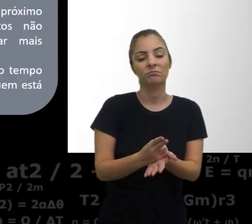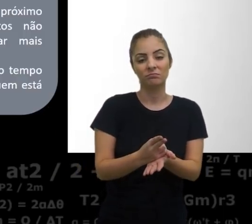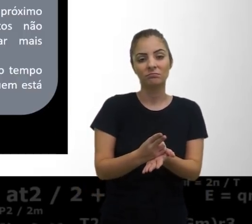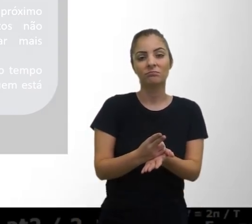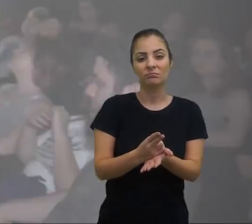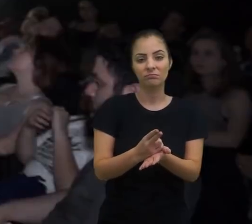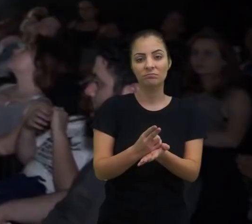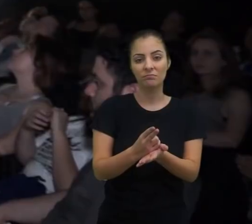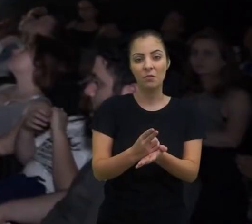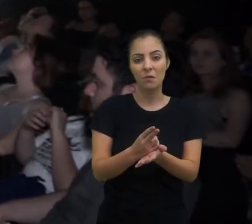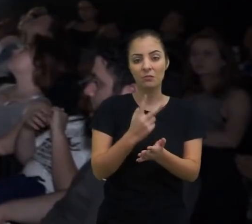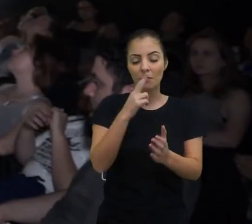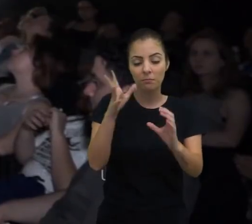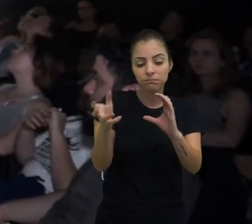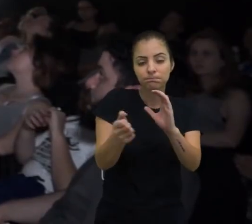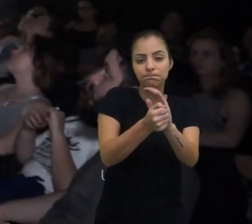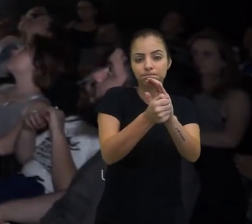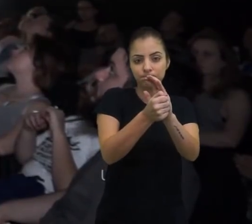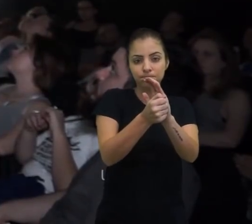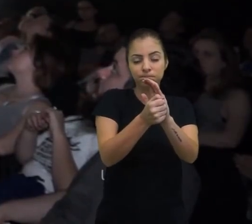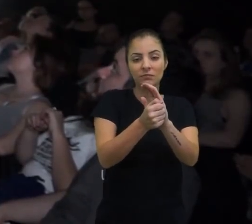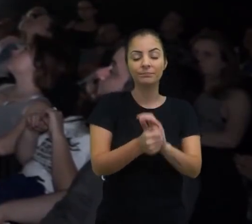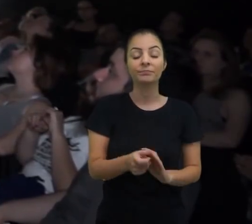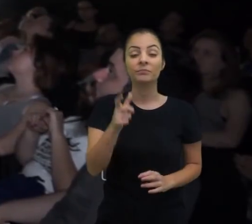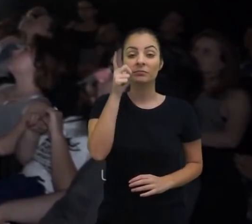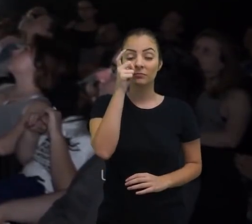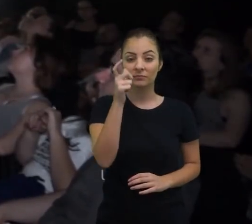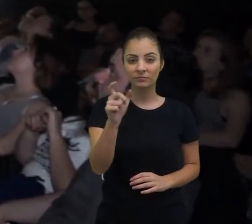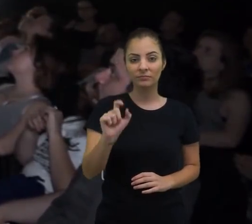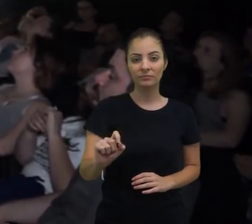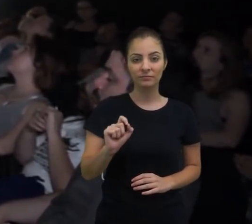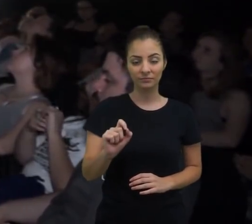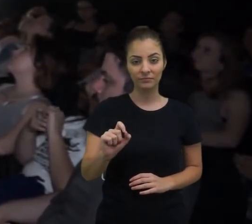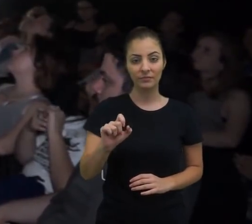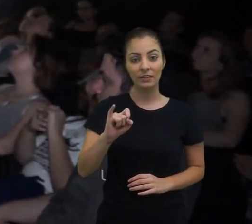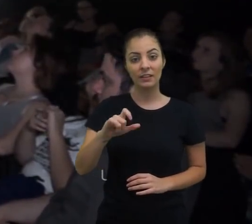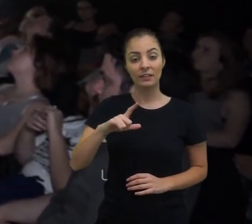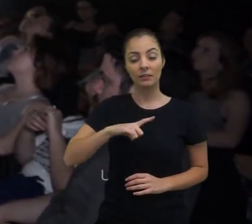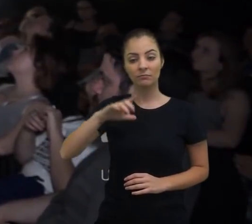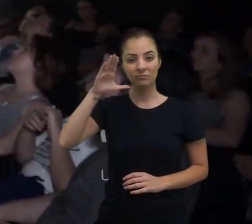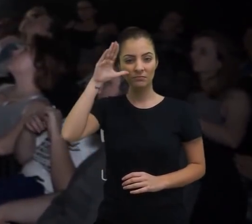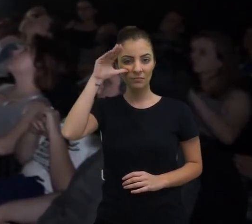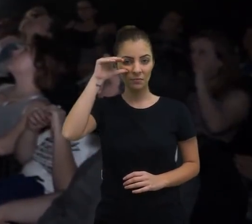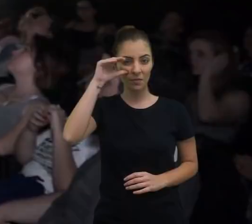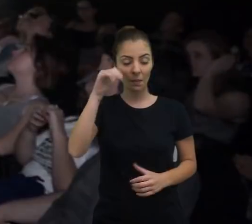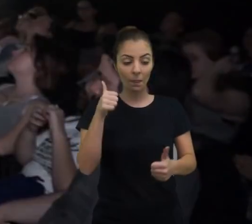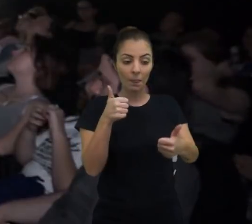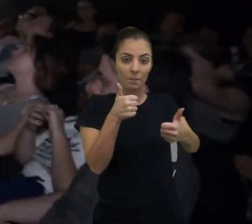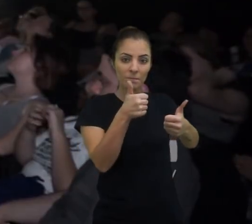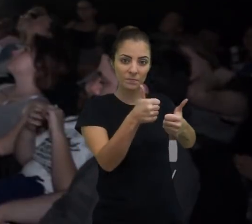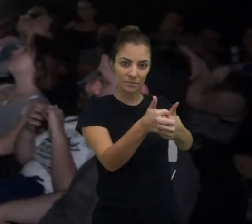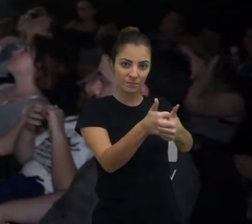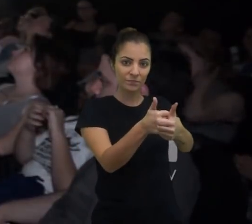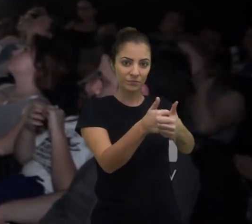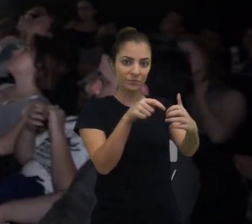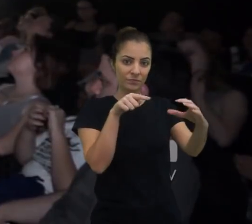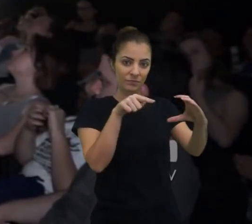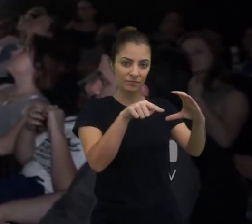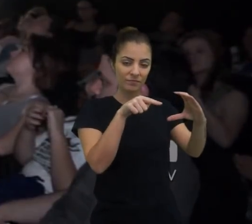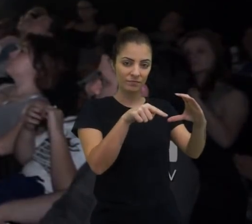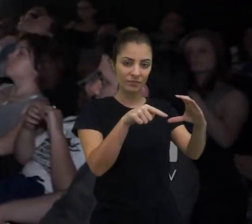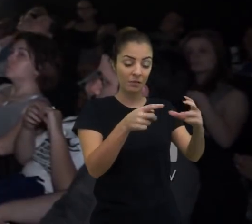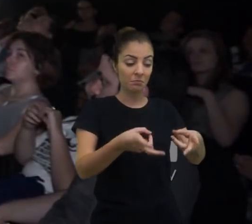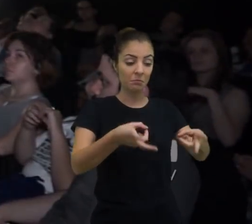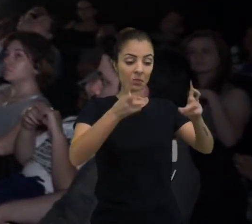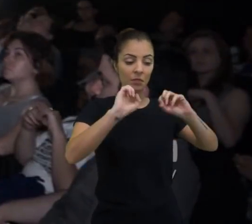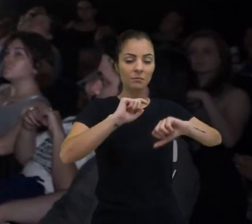Tá? E algo interessante é que um observador próximo ao horizonte de eventos, ele não nota o